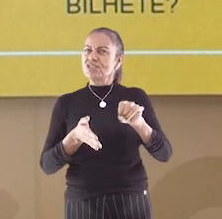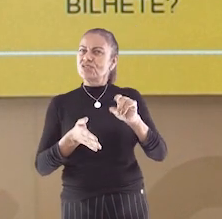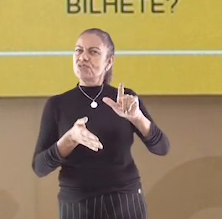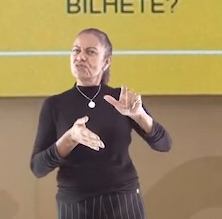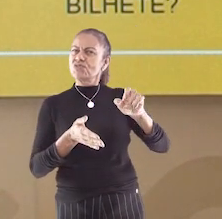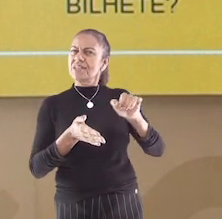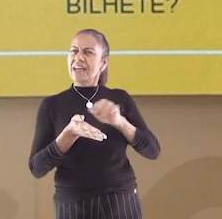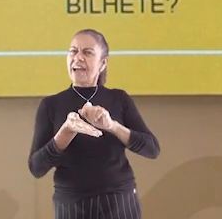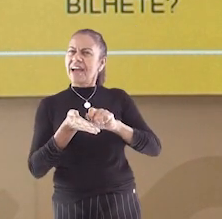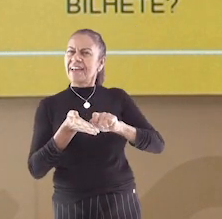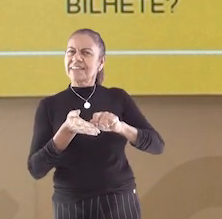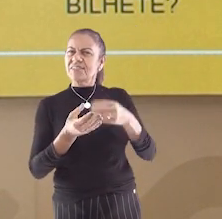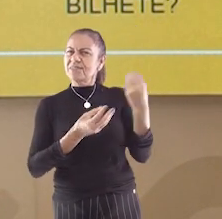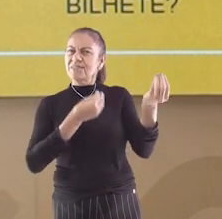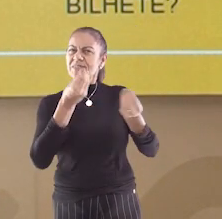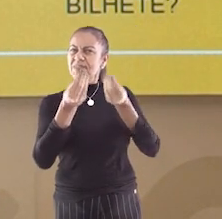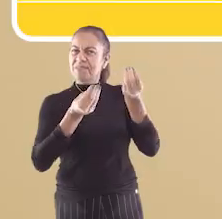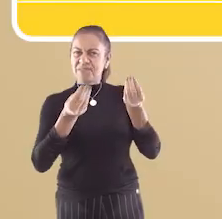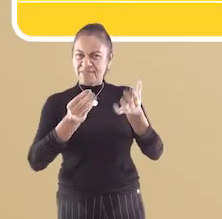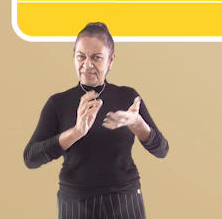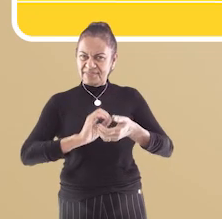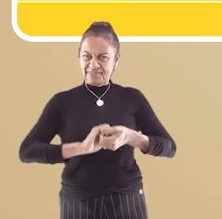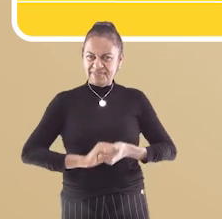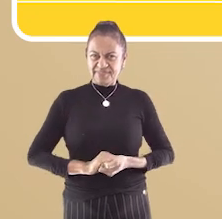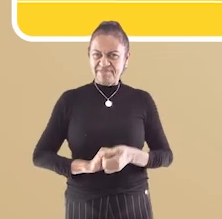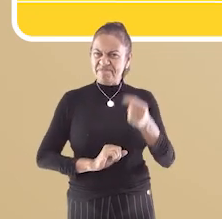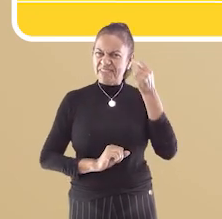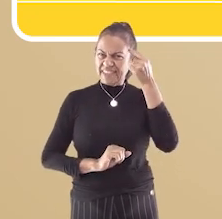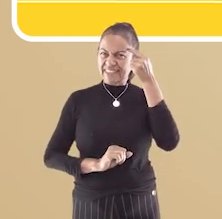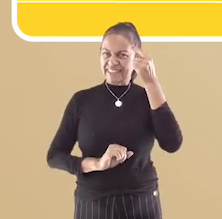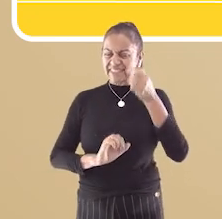rascunho no caderno de vocês aí em casa.